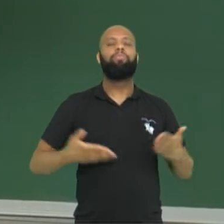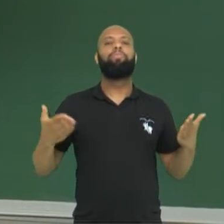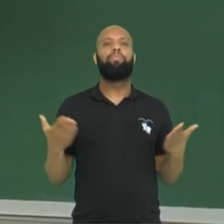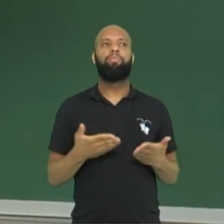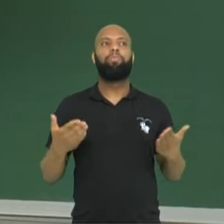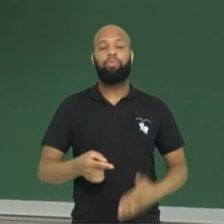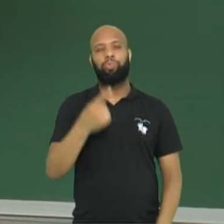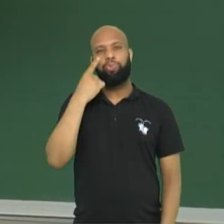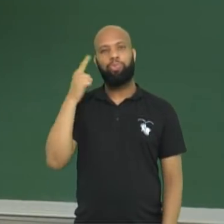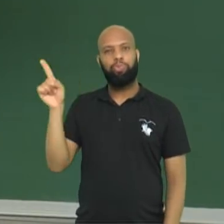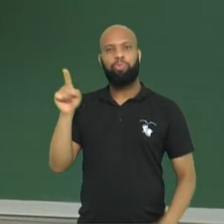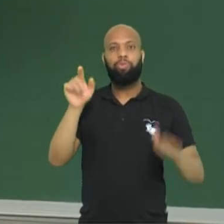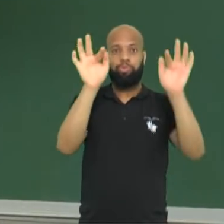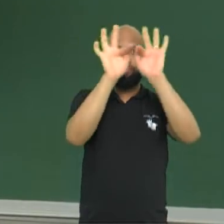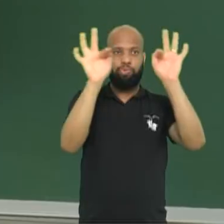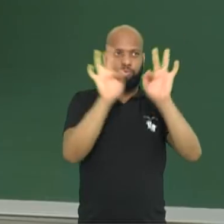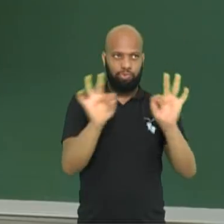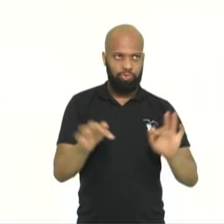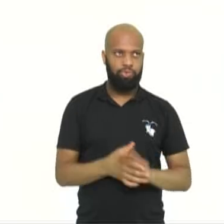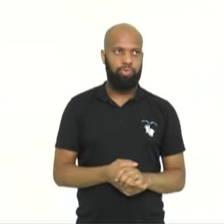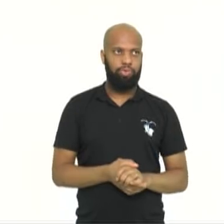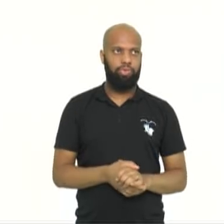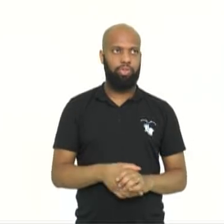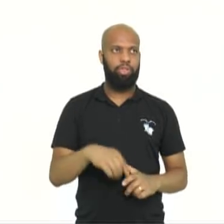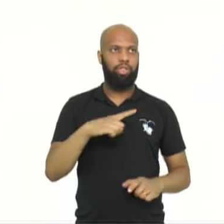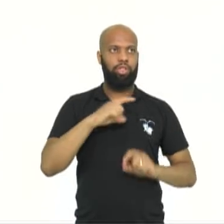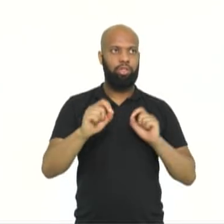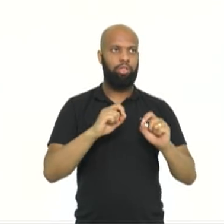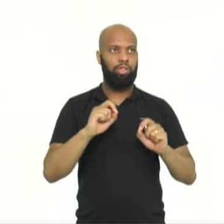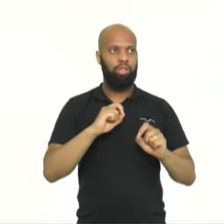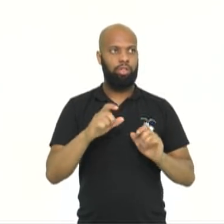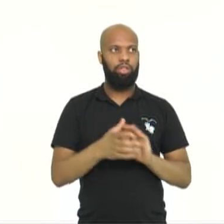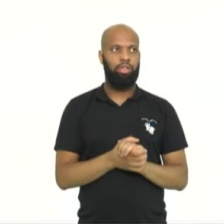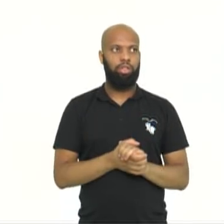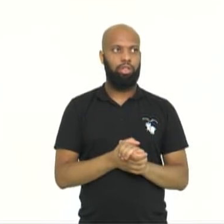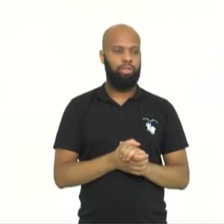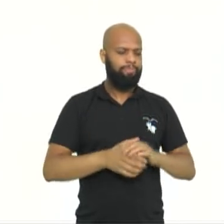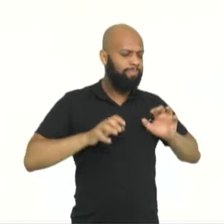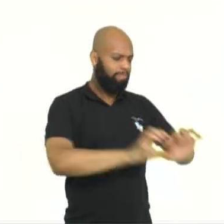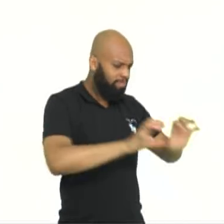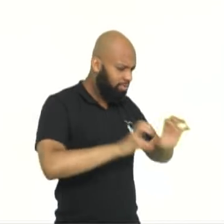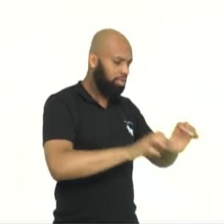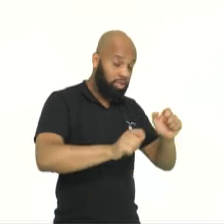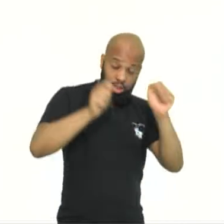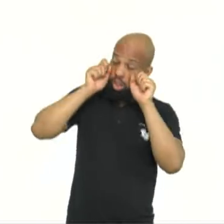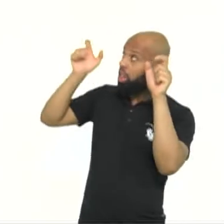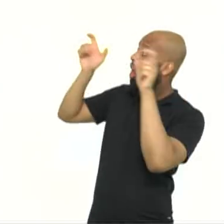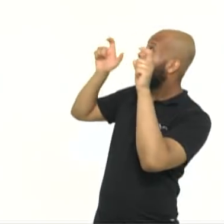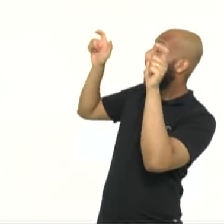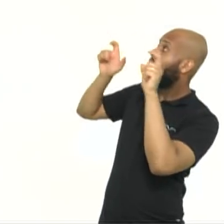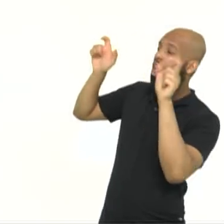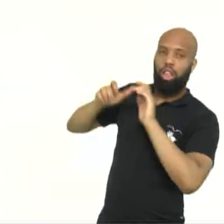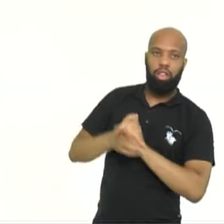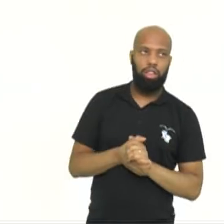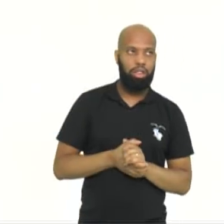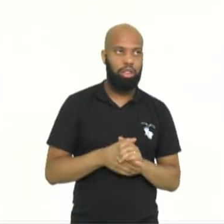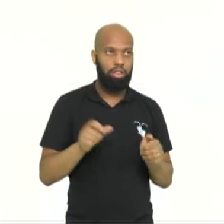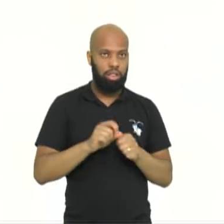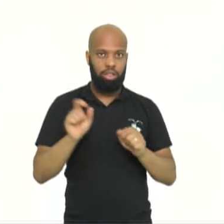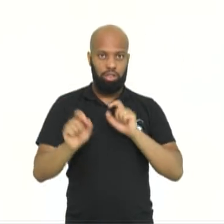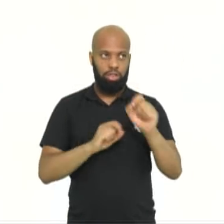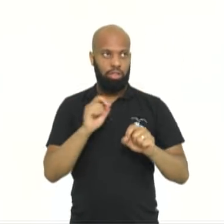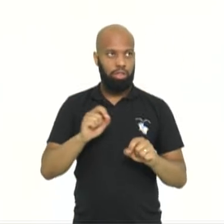Agora, repare aqui nessas frases. A sacudida acordou o dorminhoco, que abriu a tampa do